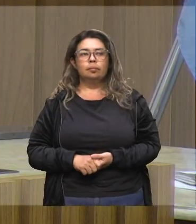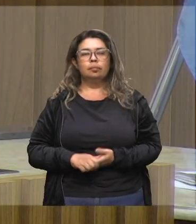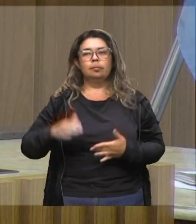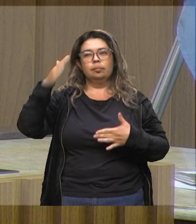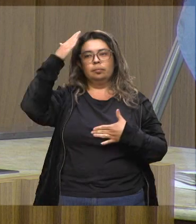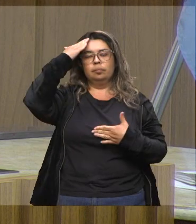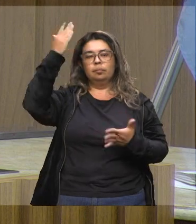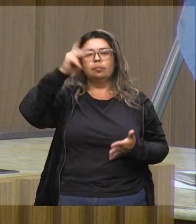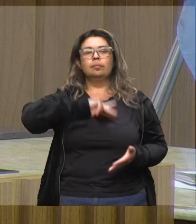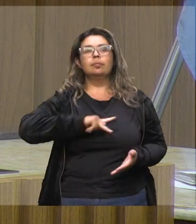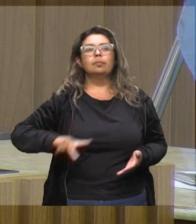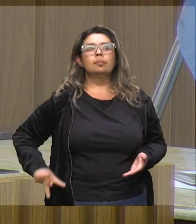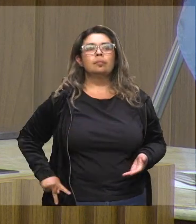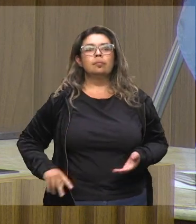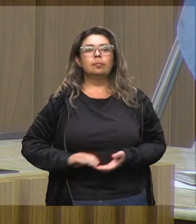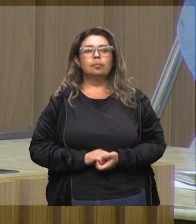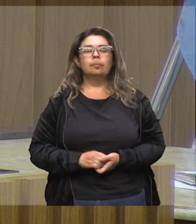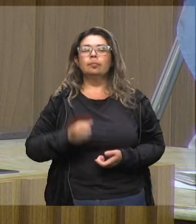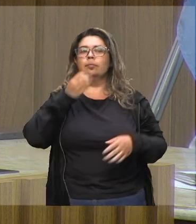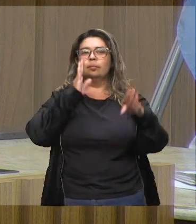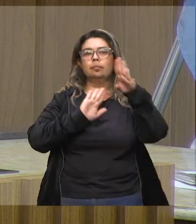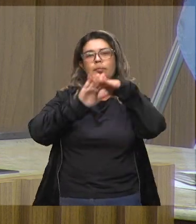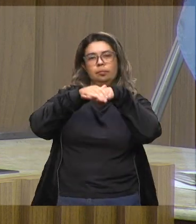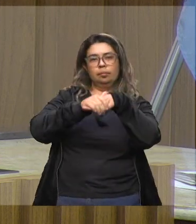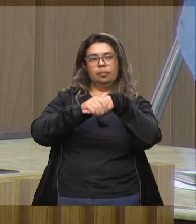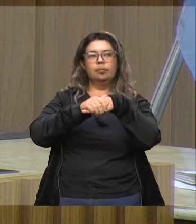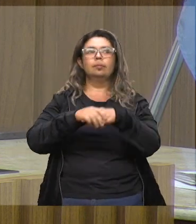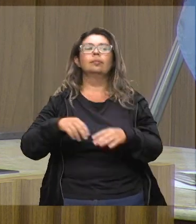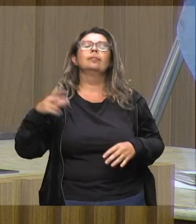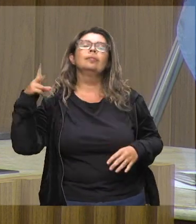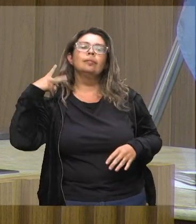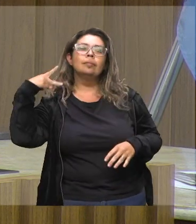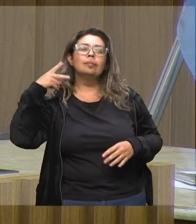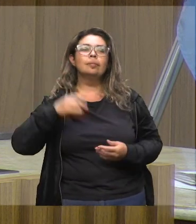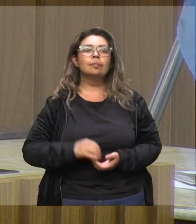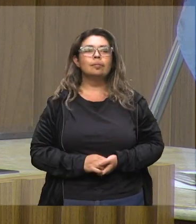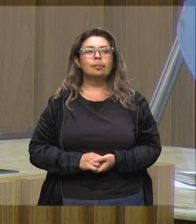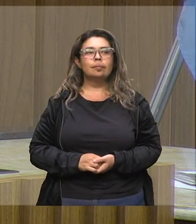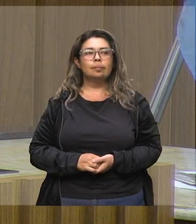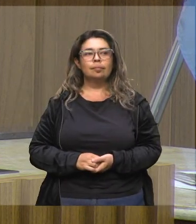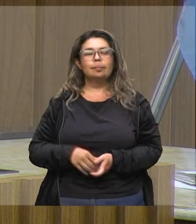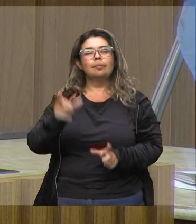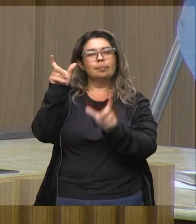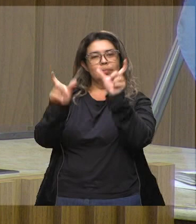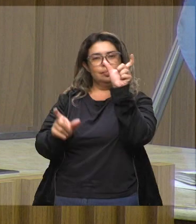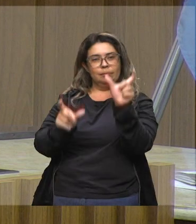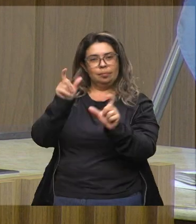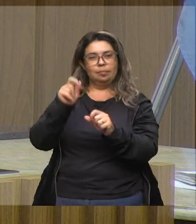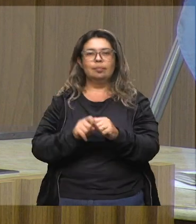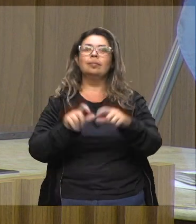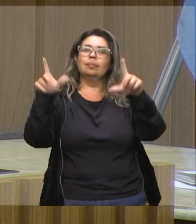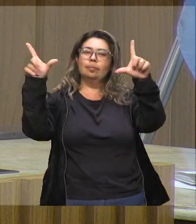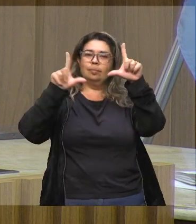Obrigado, presidente. Boa noite, nobres pares, público que nos assistem,